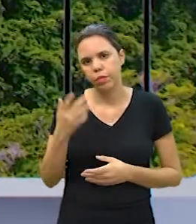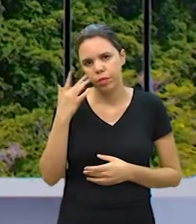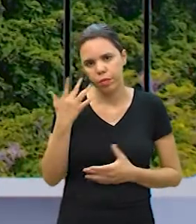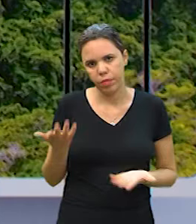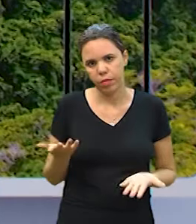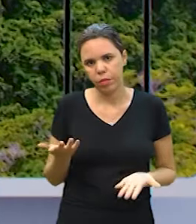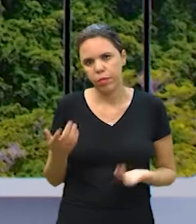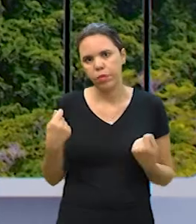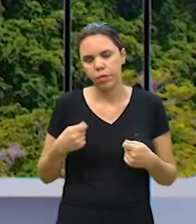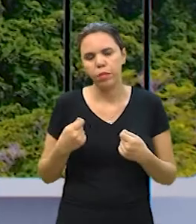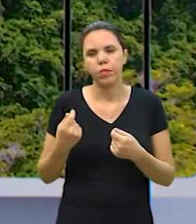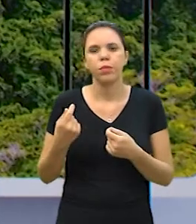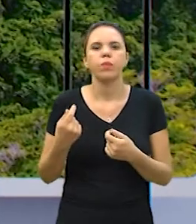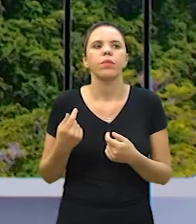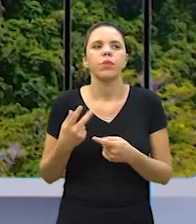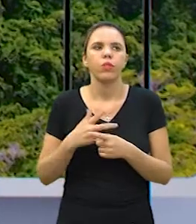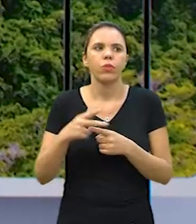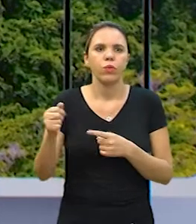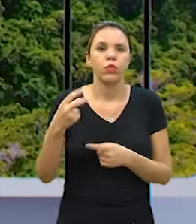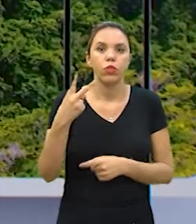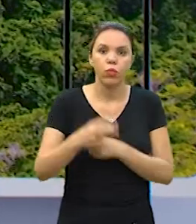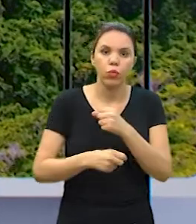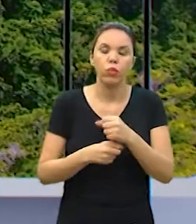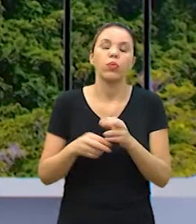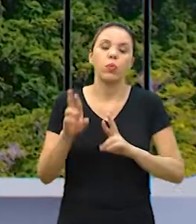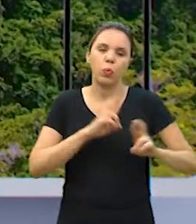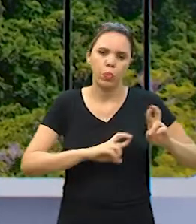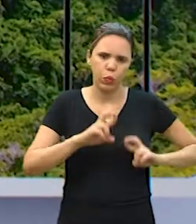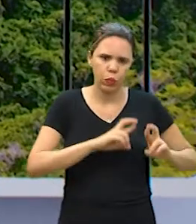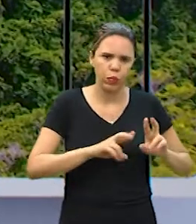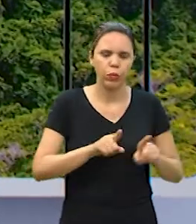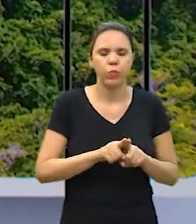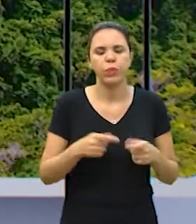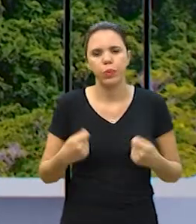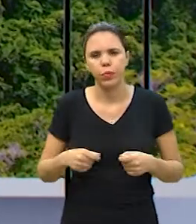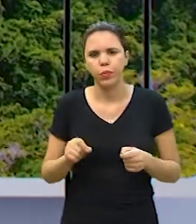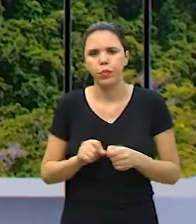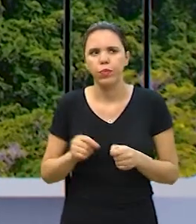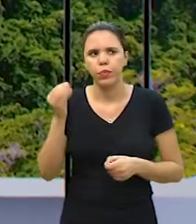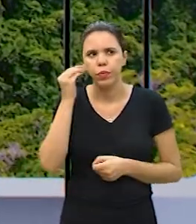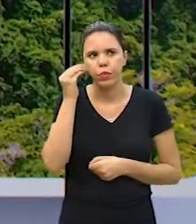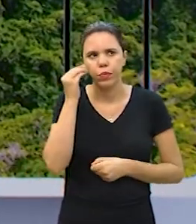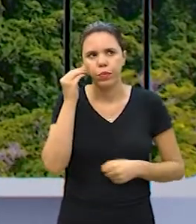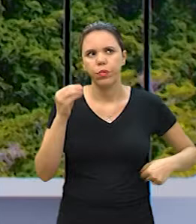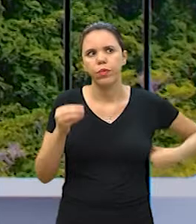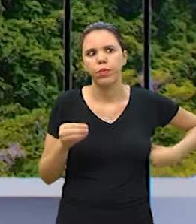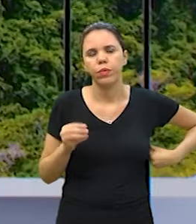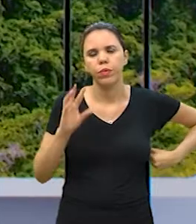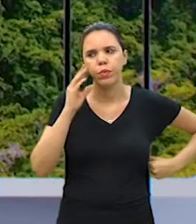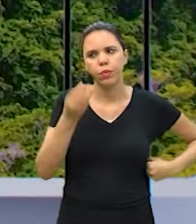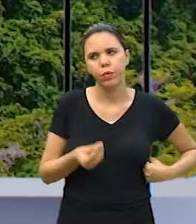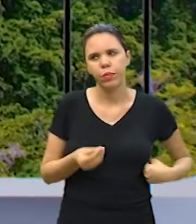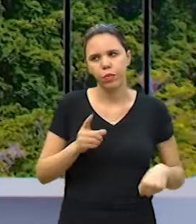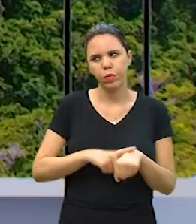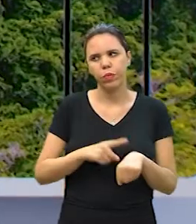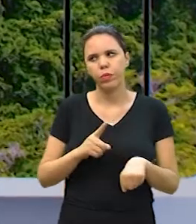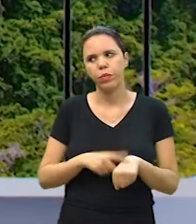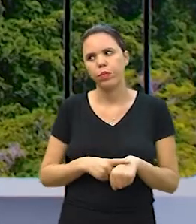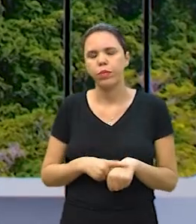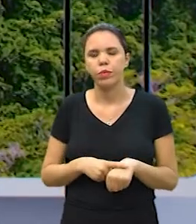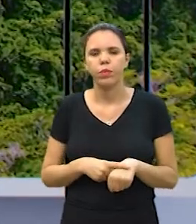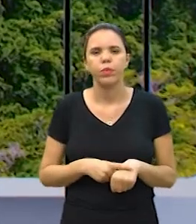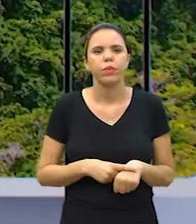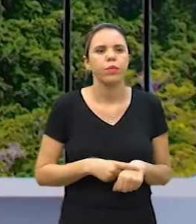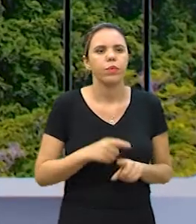acho também que a gente precisa extrapolar a ideia apenas do exame, né? Quer dizer, a gente precisa tentar entender esse momento